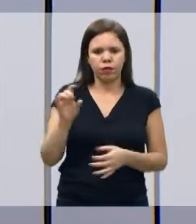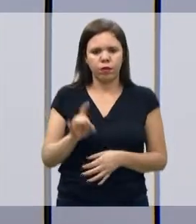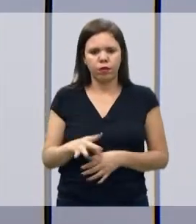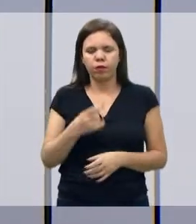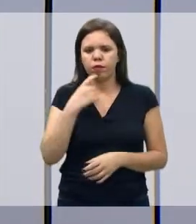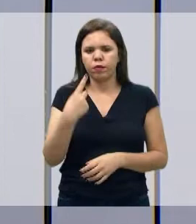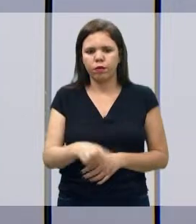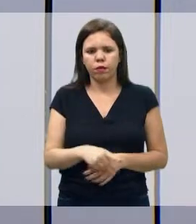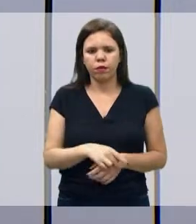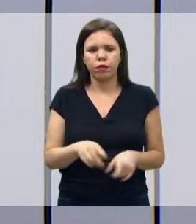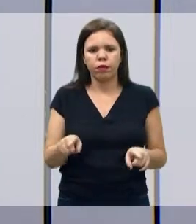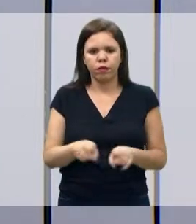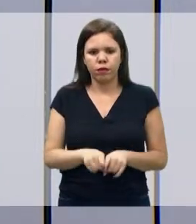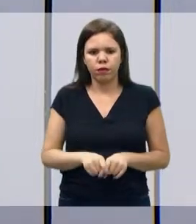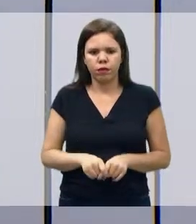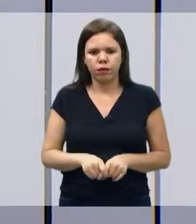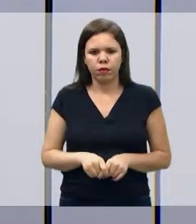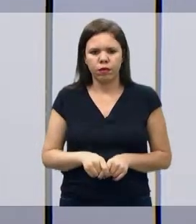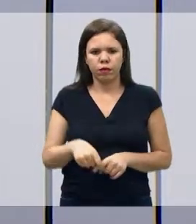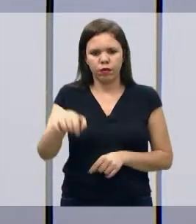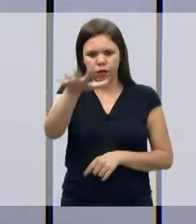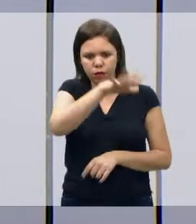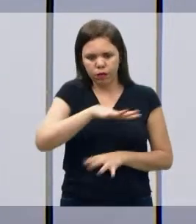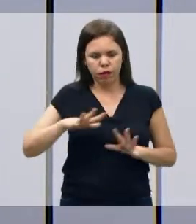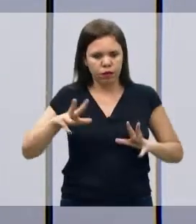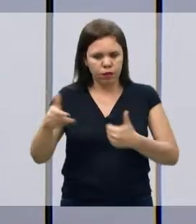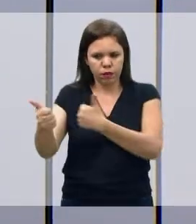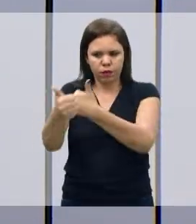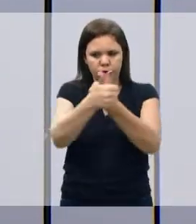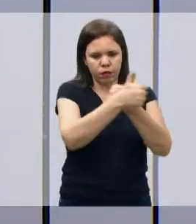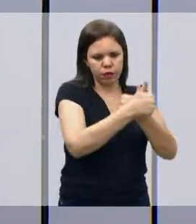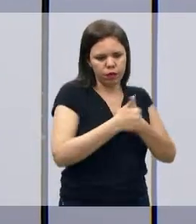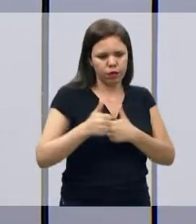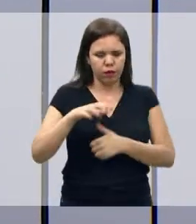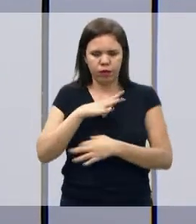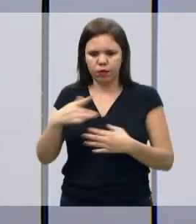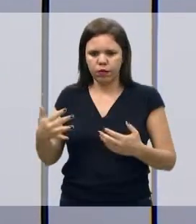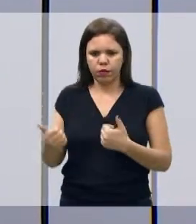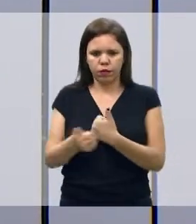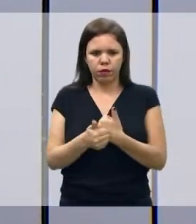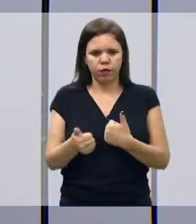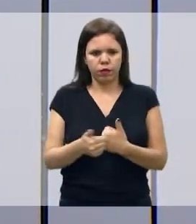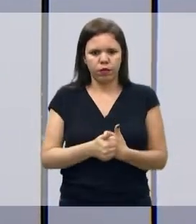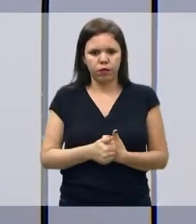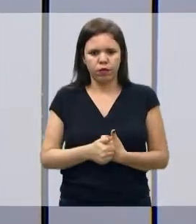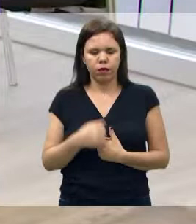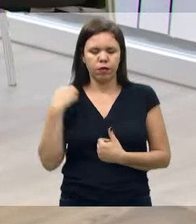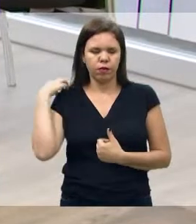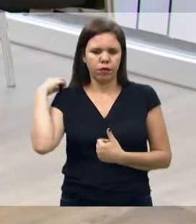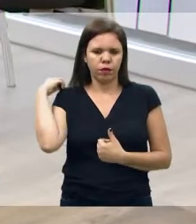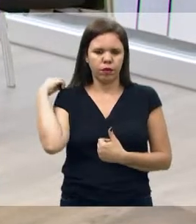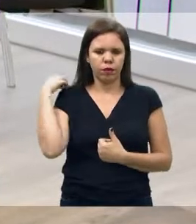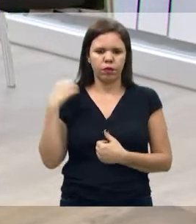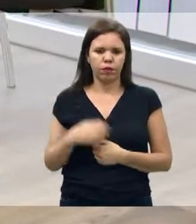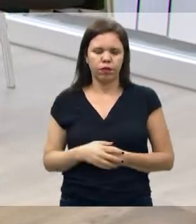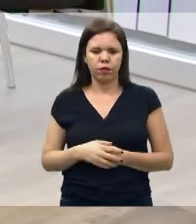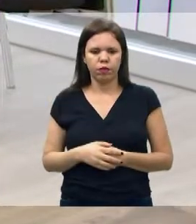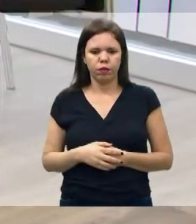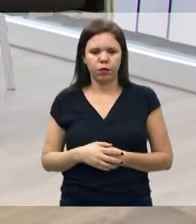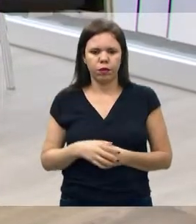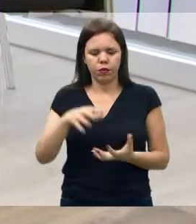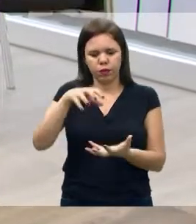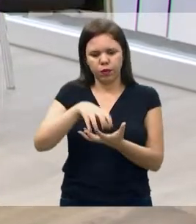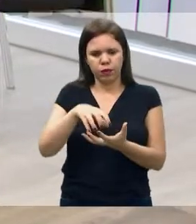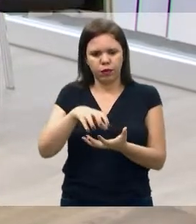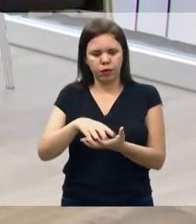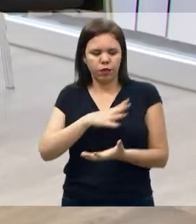para Campinas, mas para a região metropolitana de Campinas, que abrange todas essas cidades, e essa delegacia do